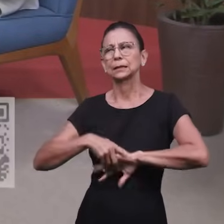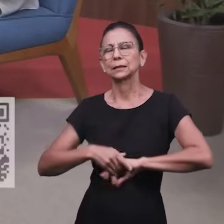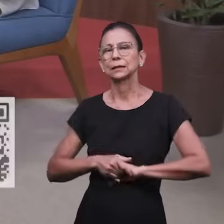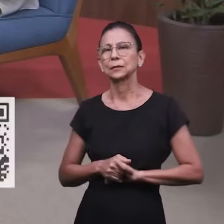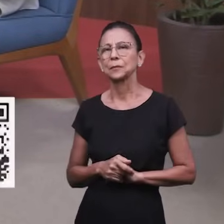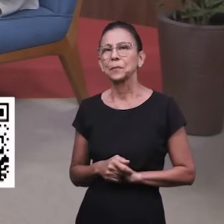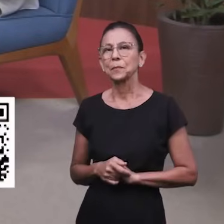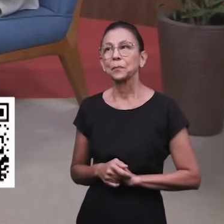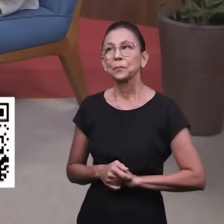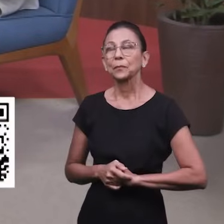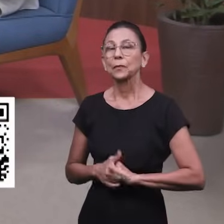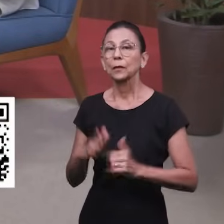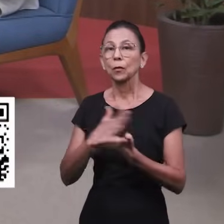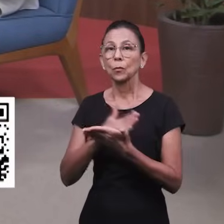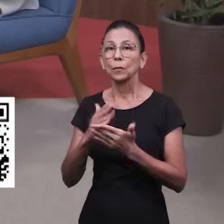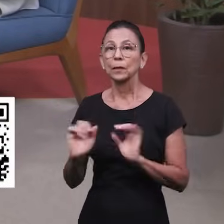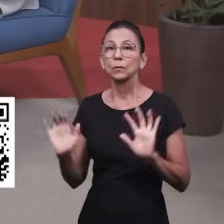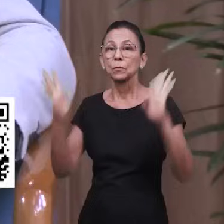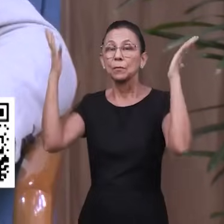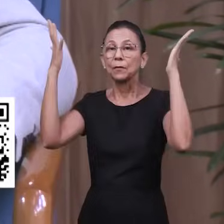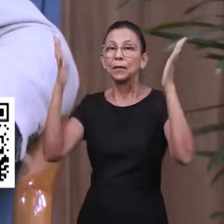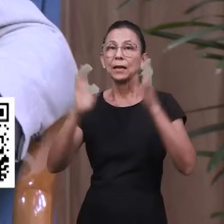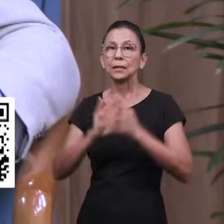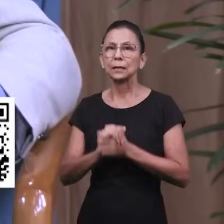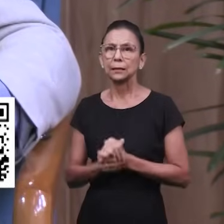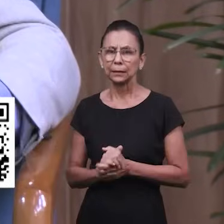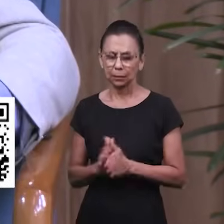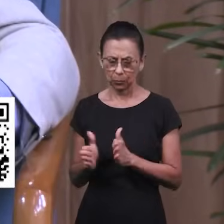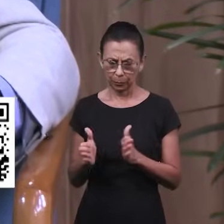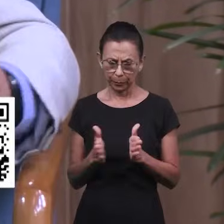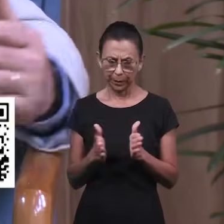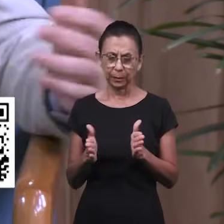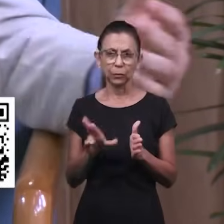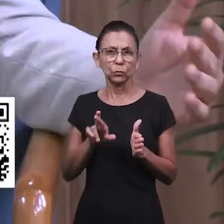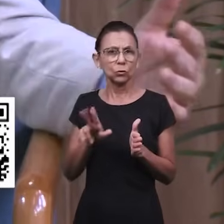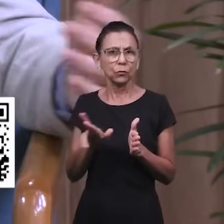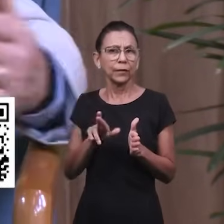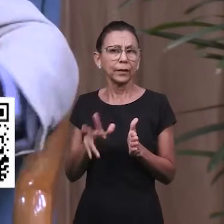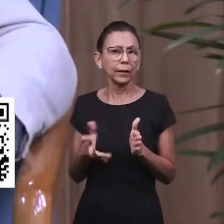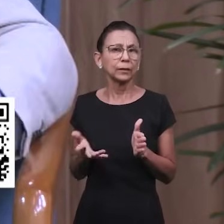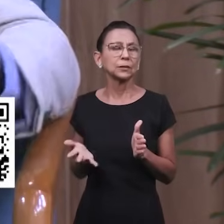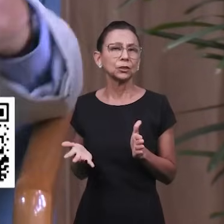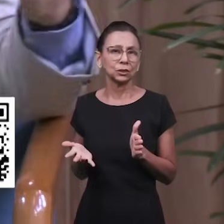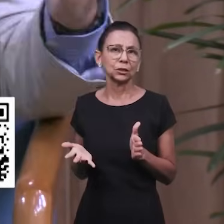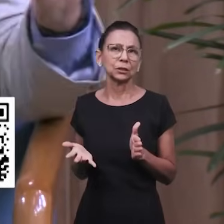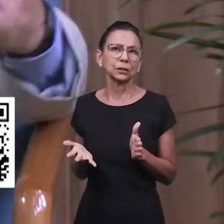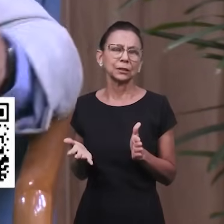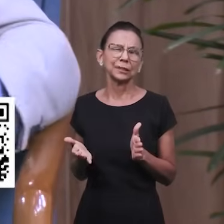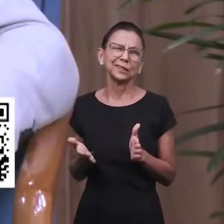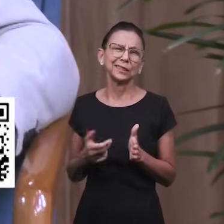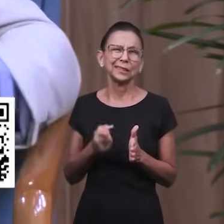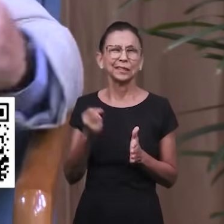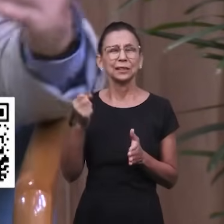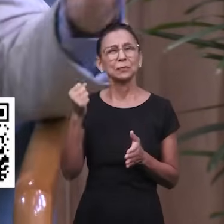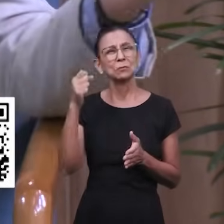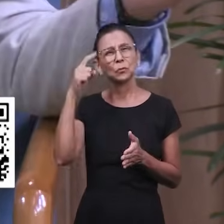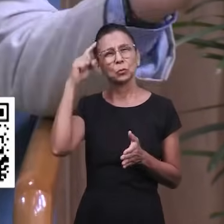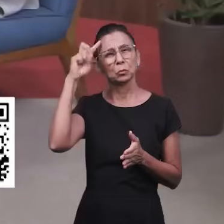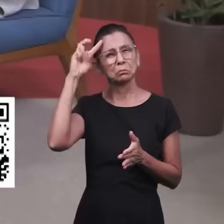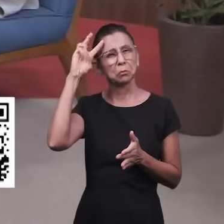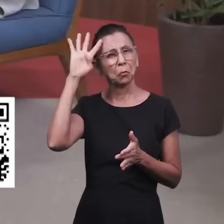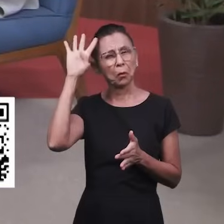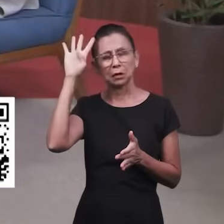dá-se início a uma festa que tem um prazo diferente, a duração da festa é de alguns